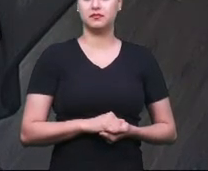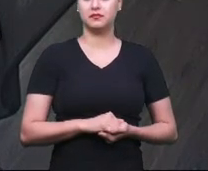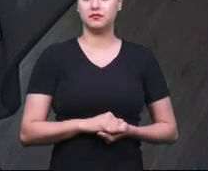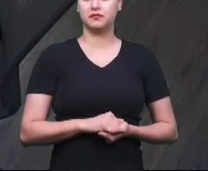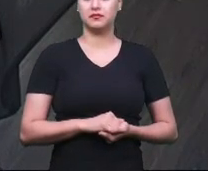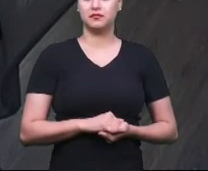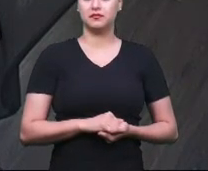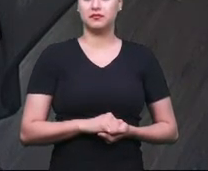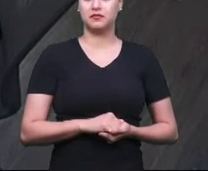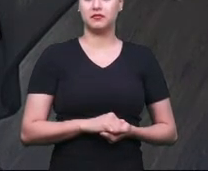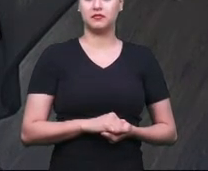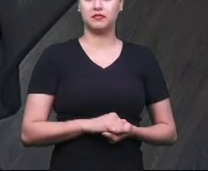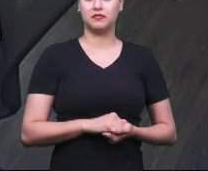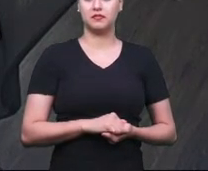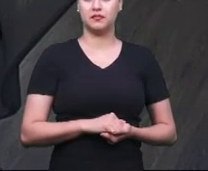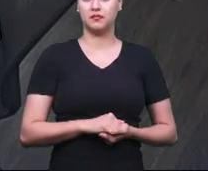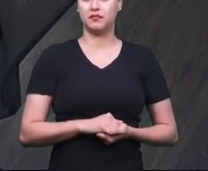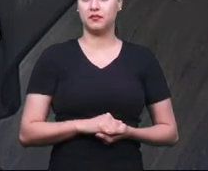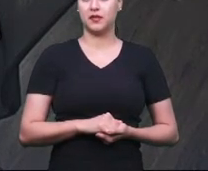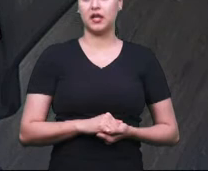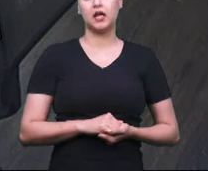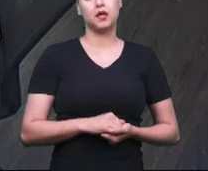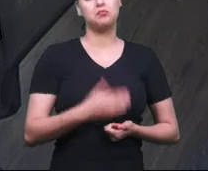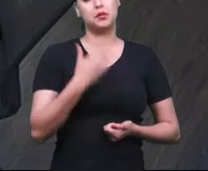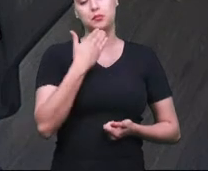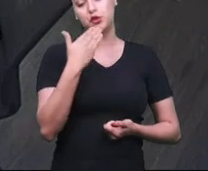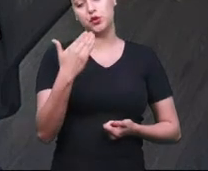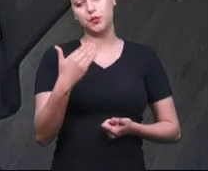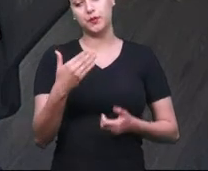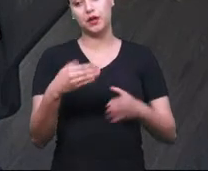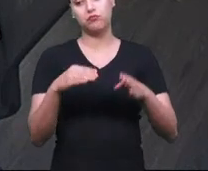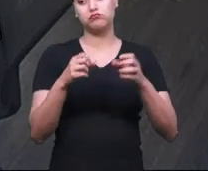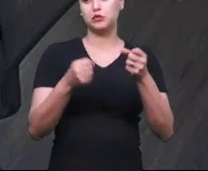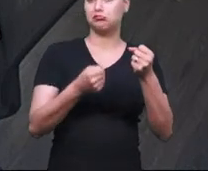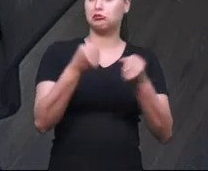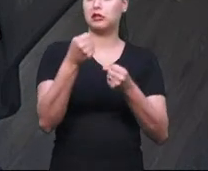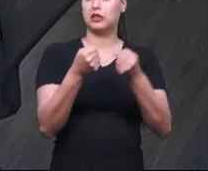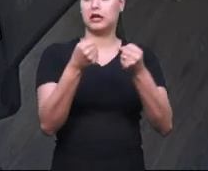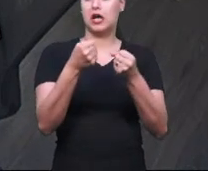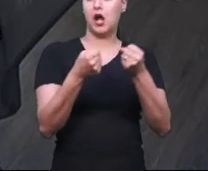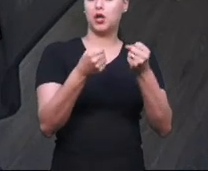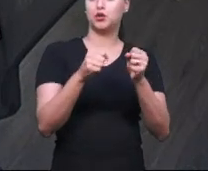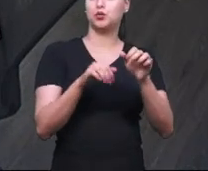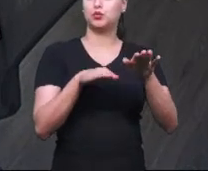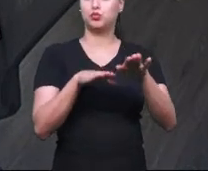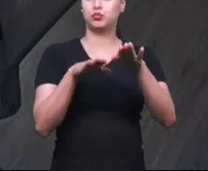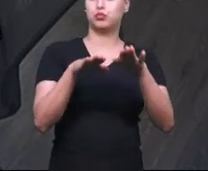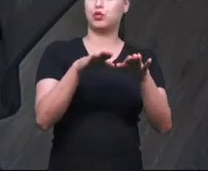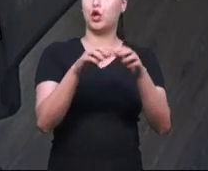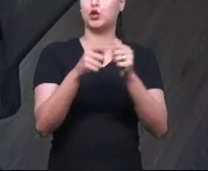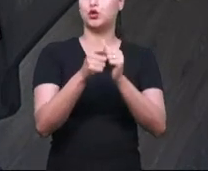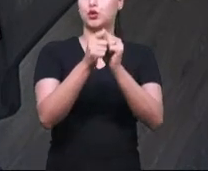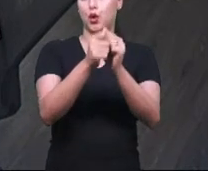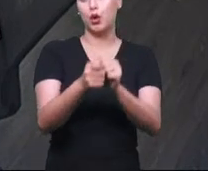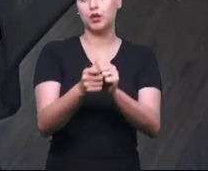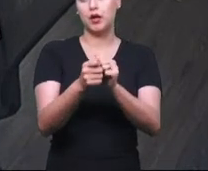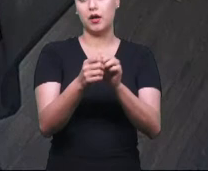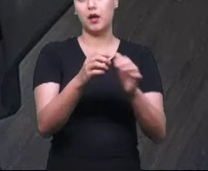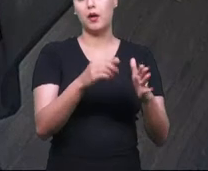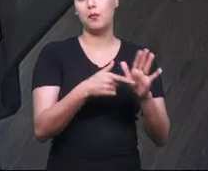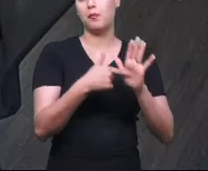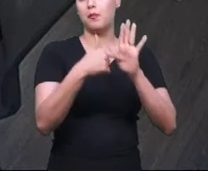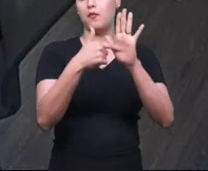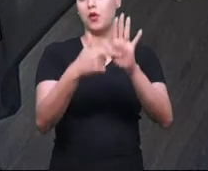direito. E ele me pediu para entrar no jipe, eu entrei. Ele foi para me mostrar que procedia